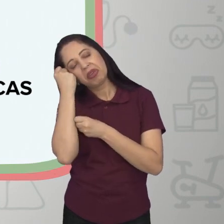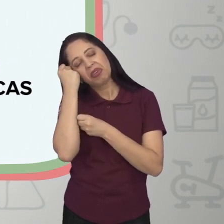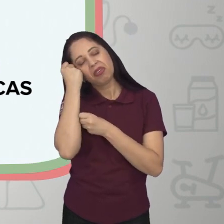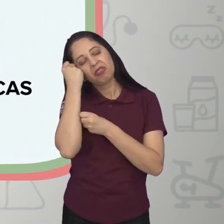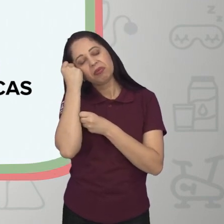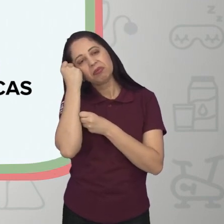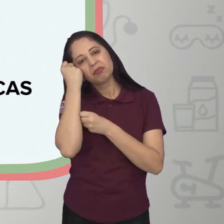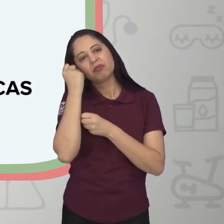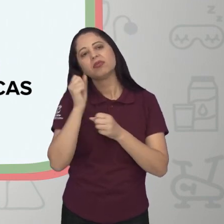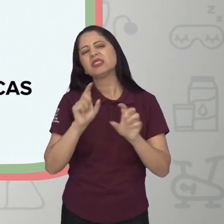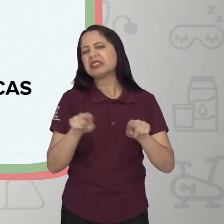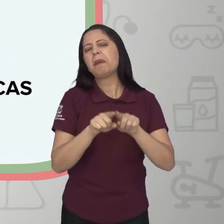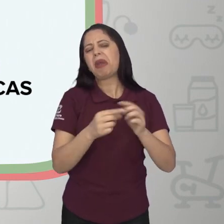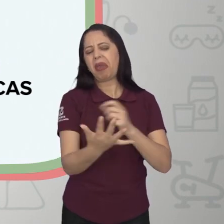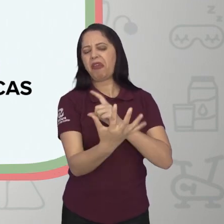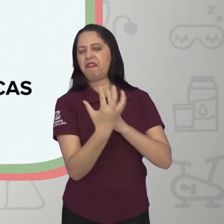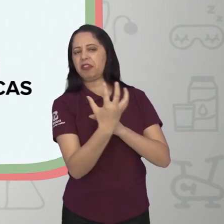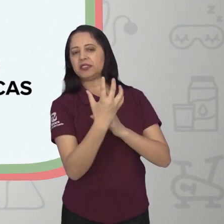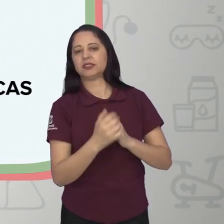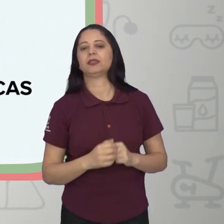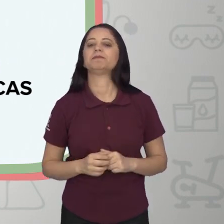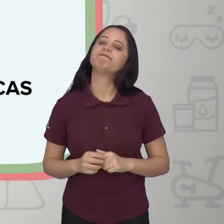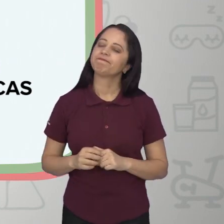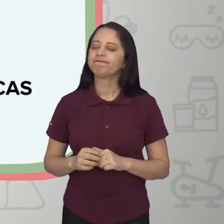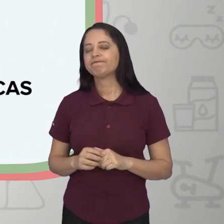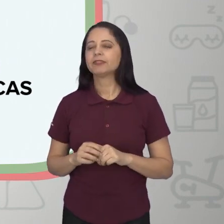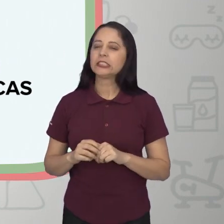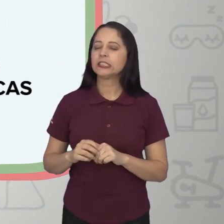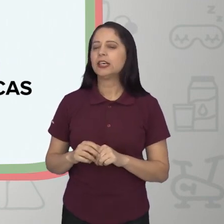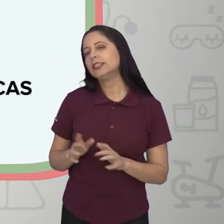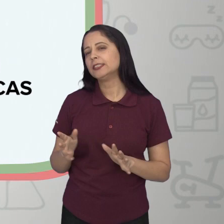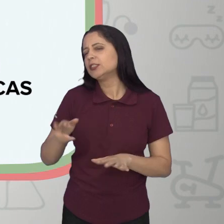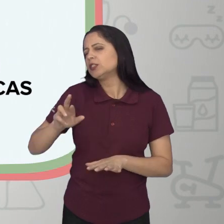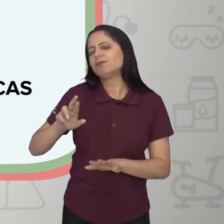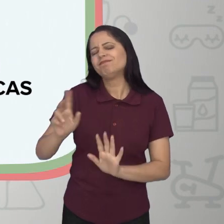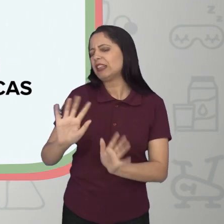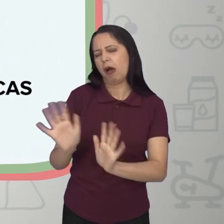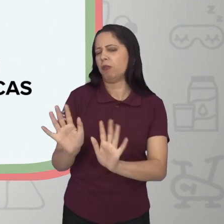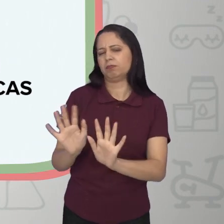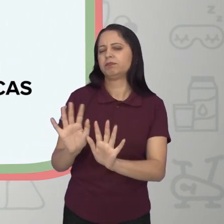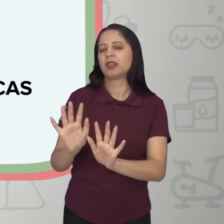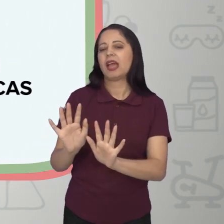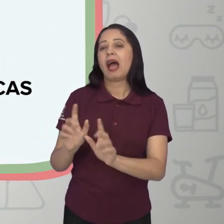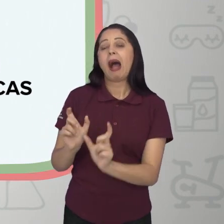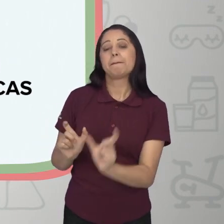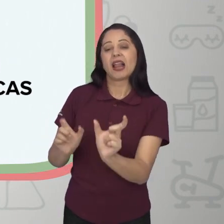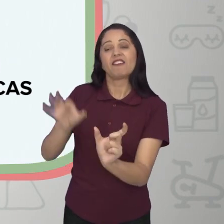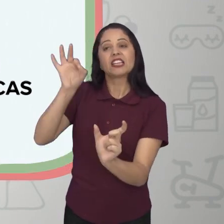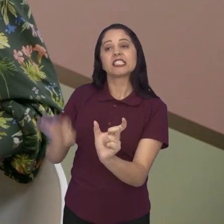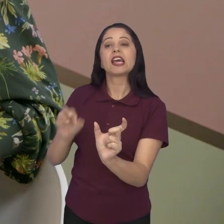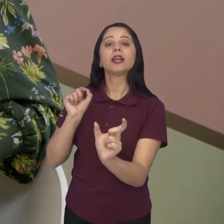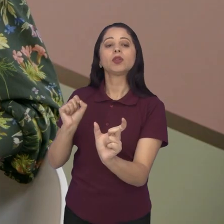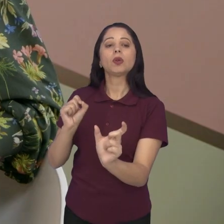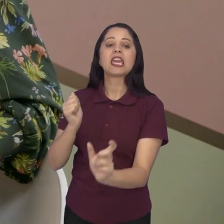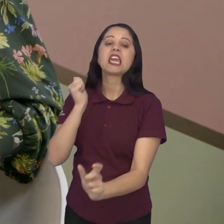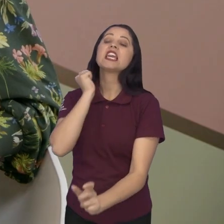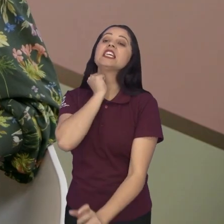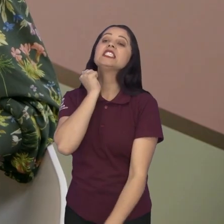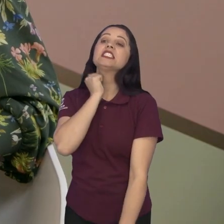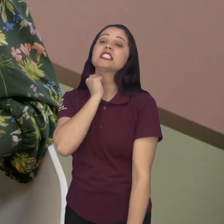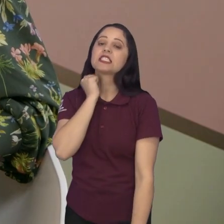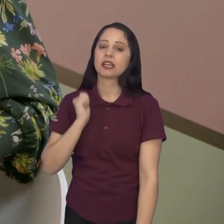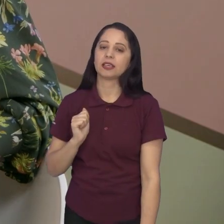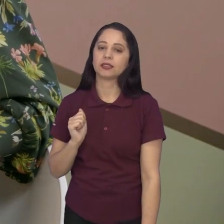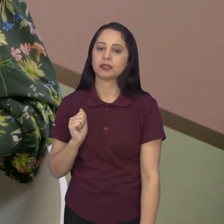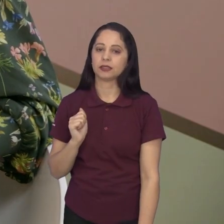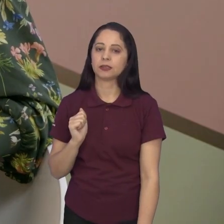com... prejudica o fígado? O dormir pouco aqui, eu acho que talvez a palavra seja aumentar o estresse. Quando a gente fala